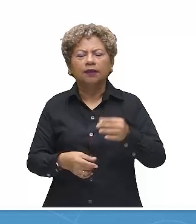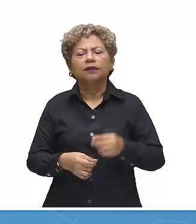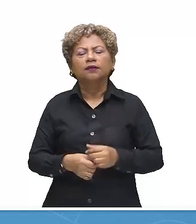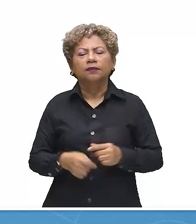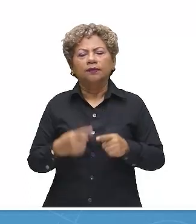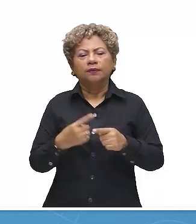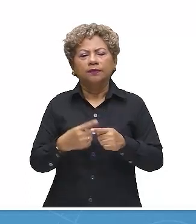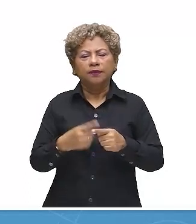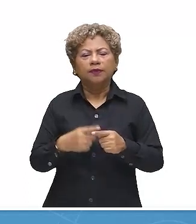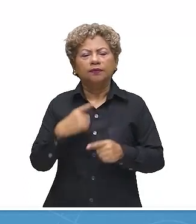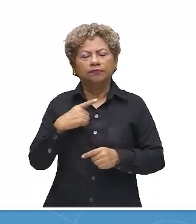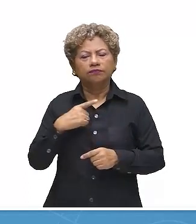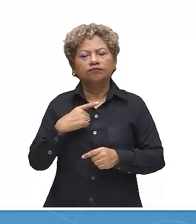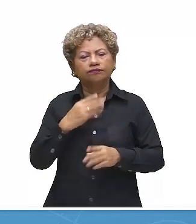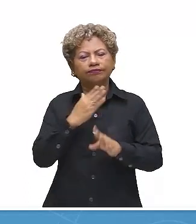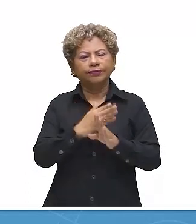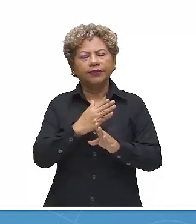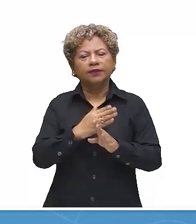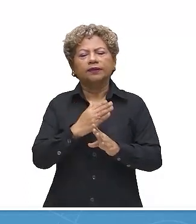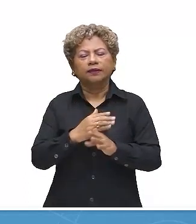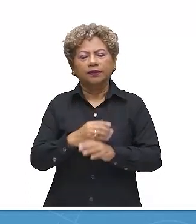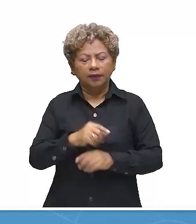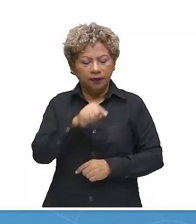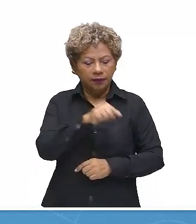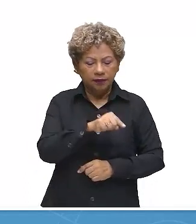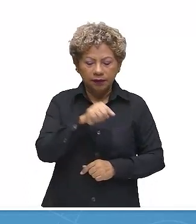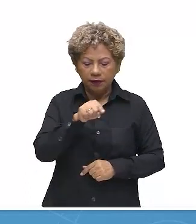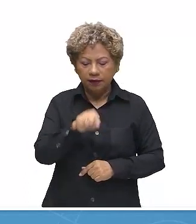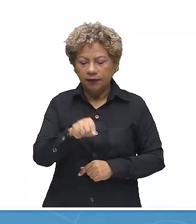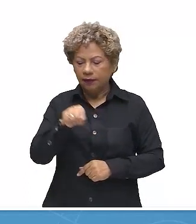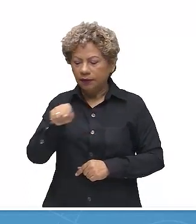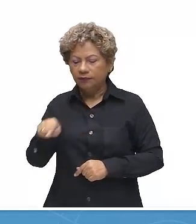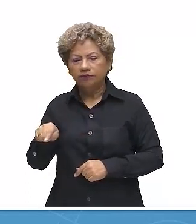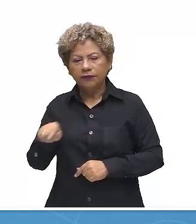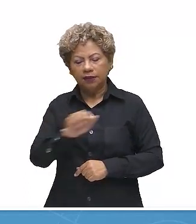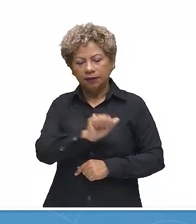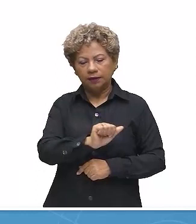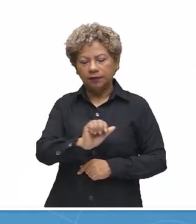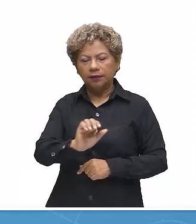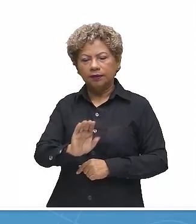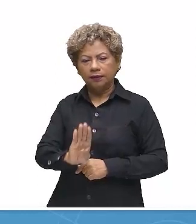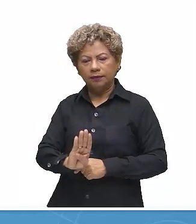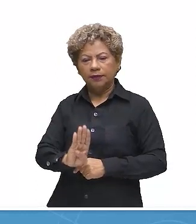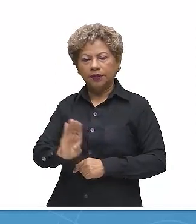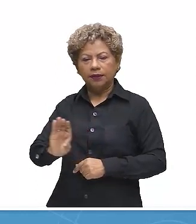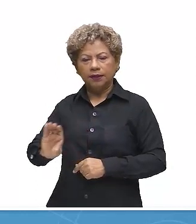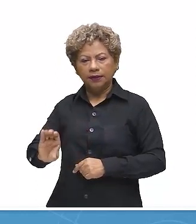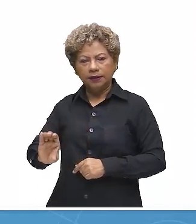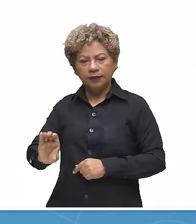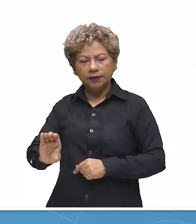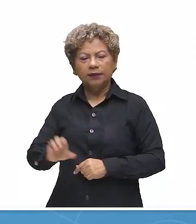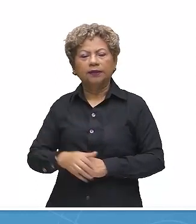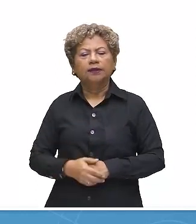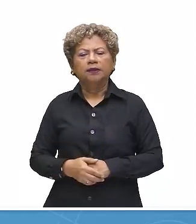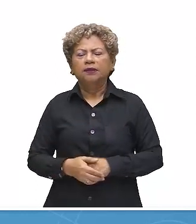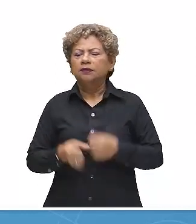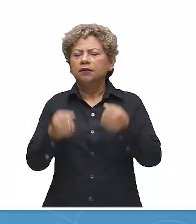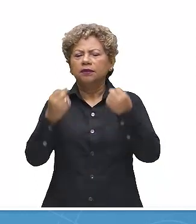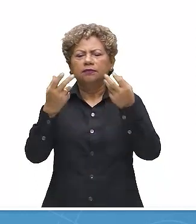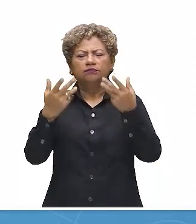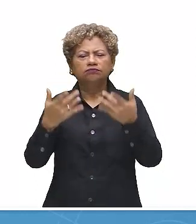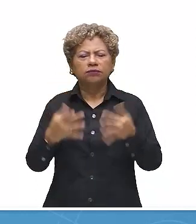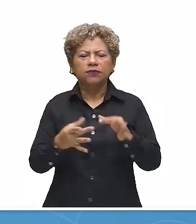fração é essa. O copo B, a fração é essa. O copo C, a fração é essa aqui. E fala que as 3 frações